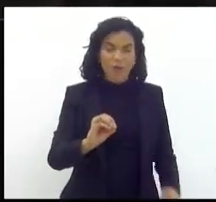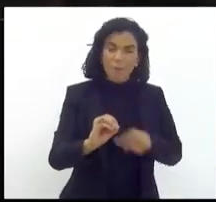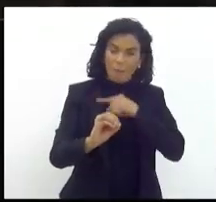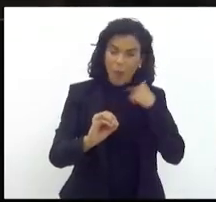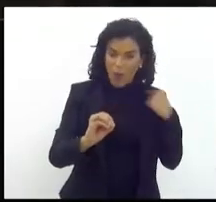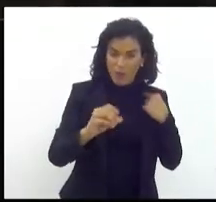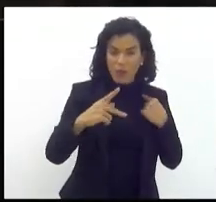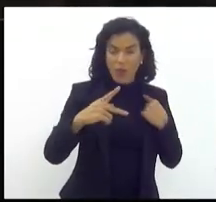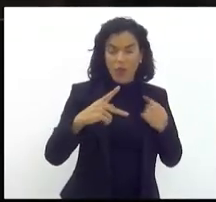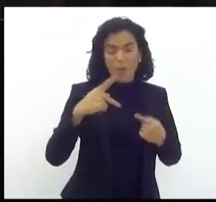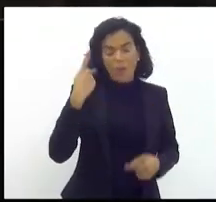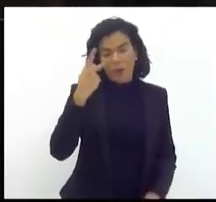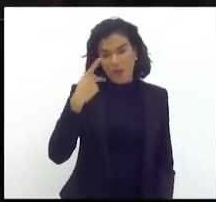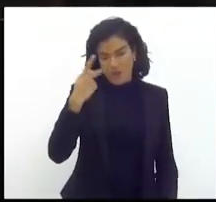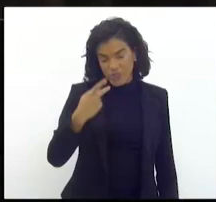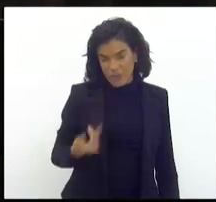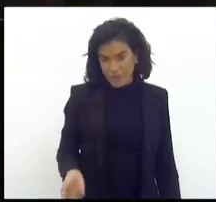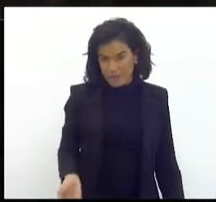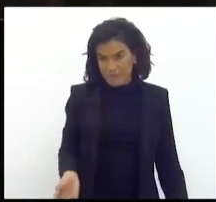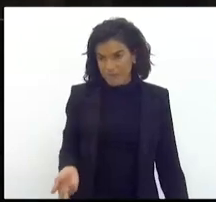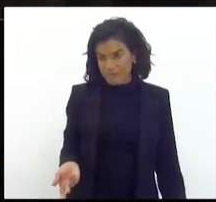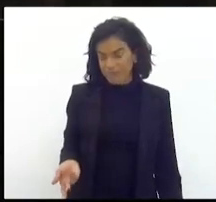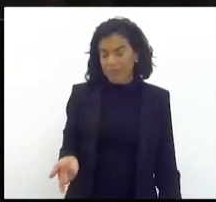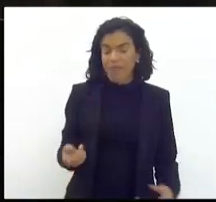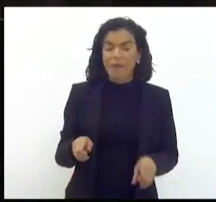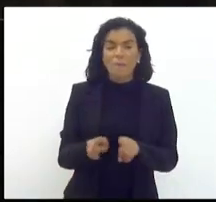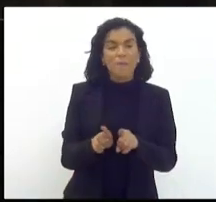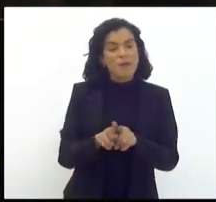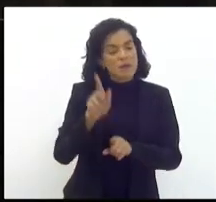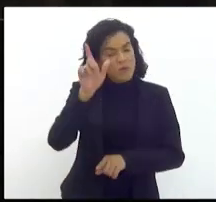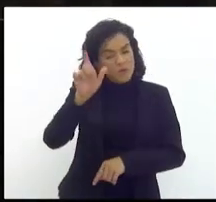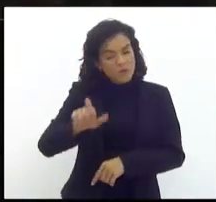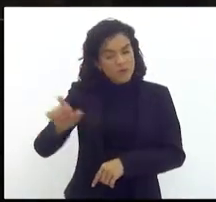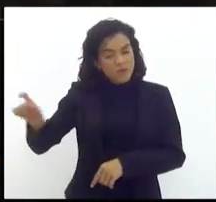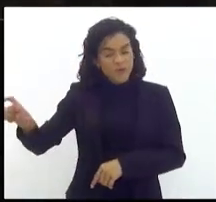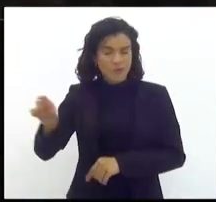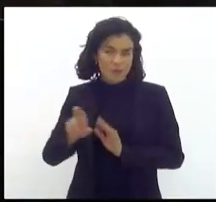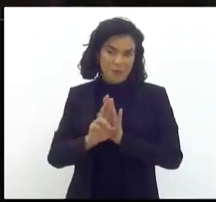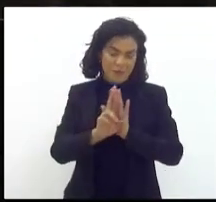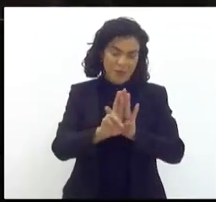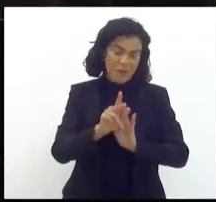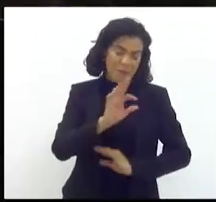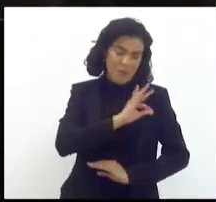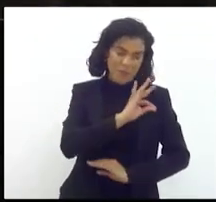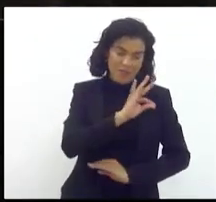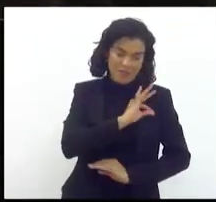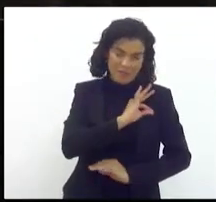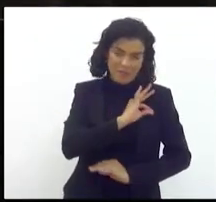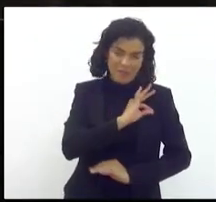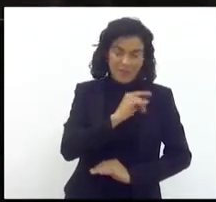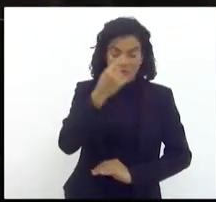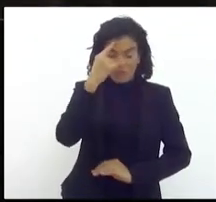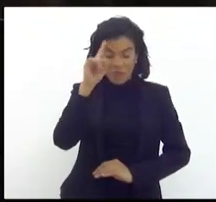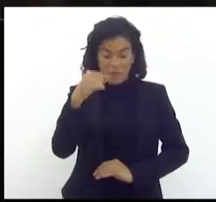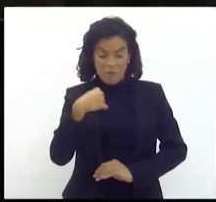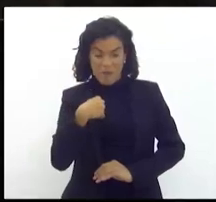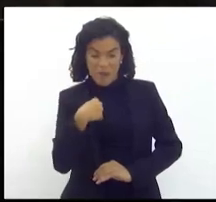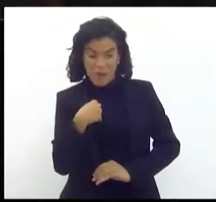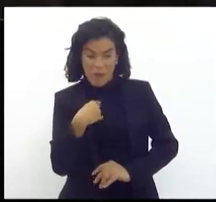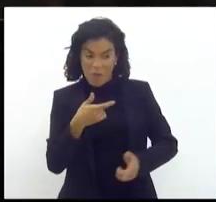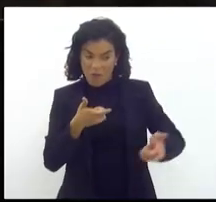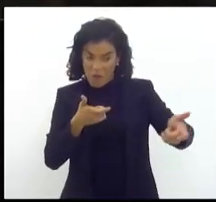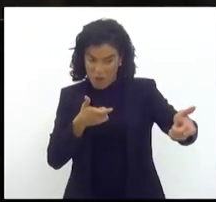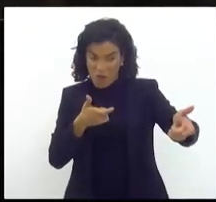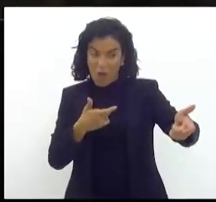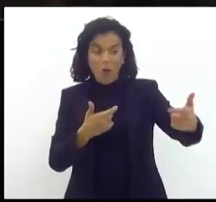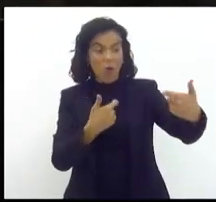frangalhos esses agentes da Segurança Pública que também não sabe se vai ser ele o próximo a